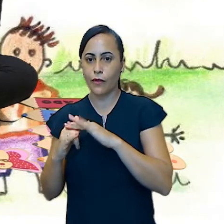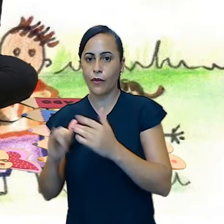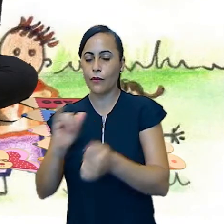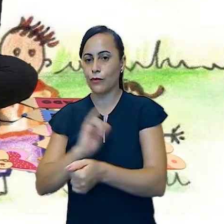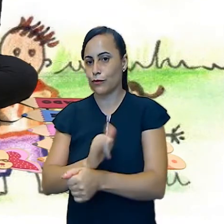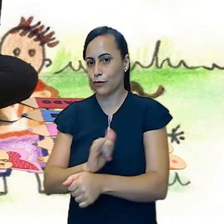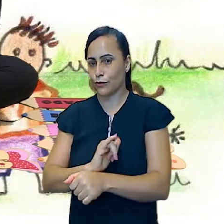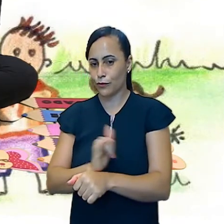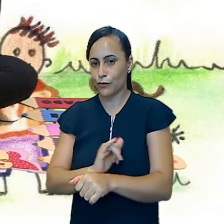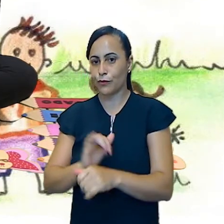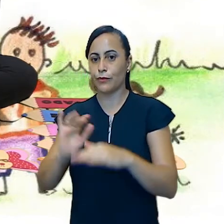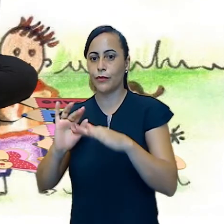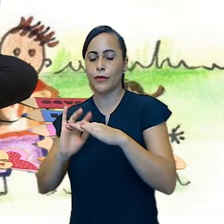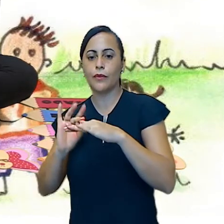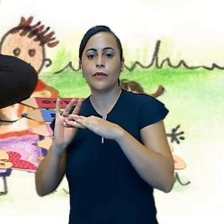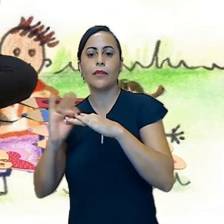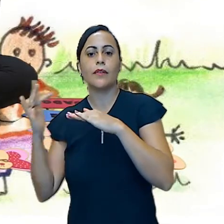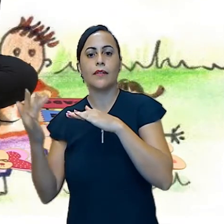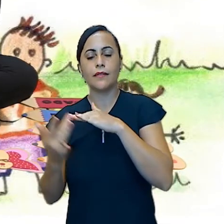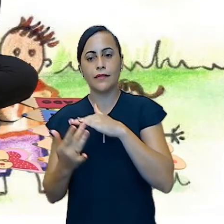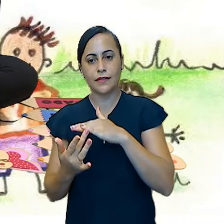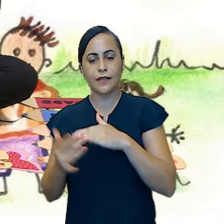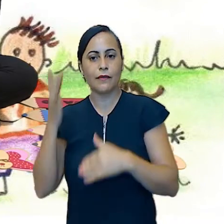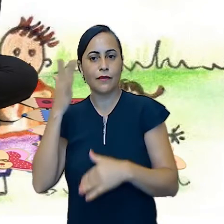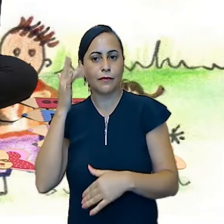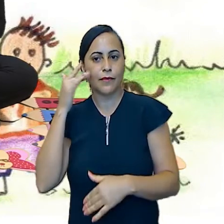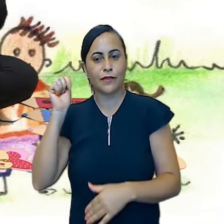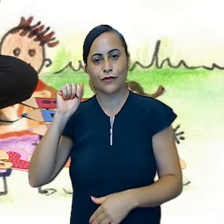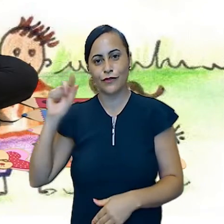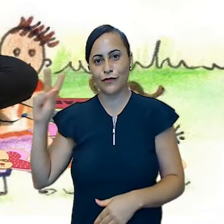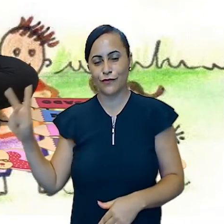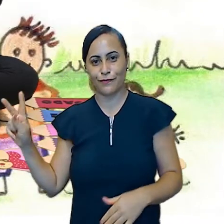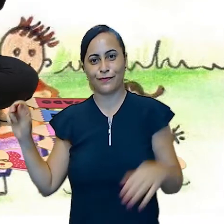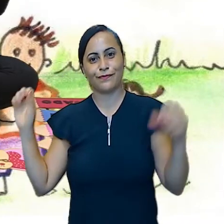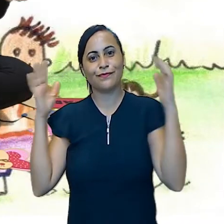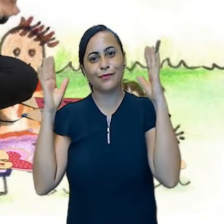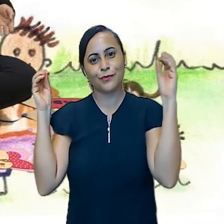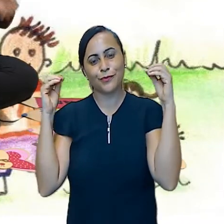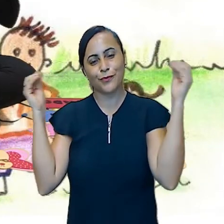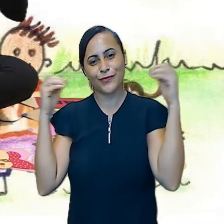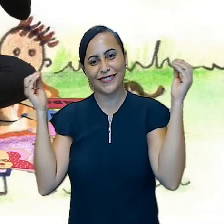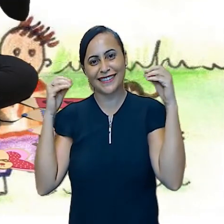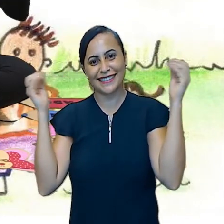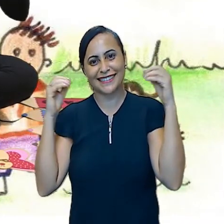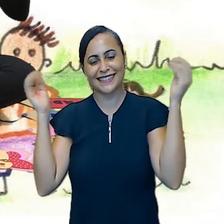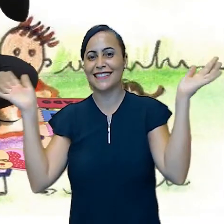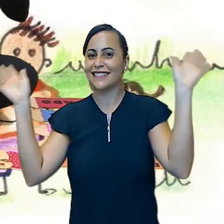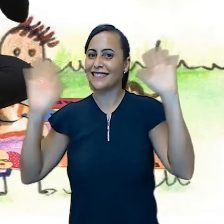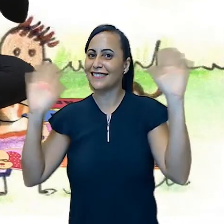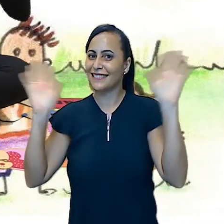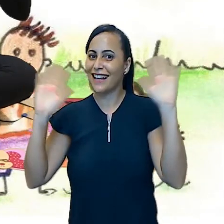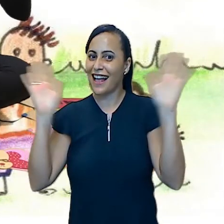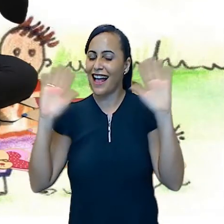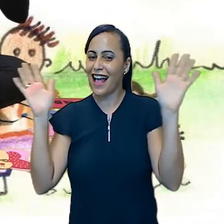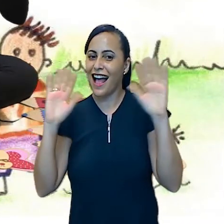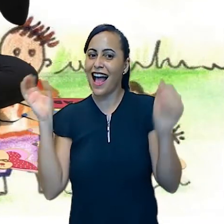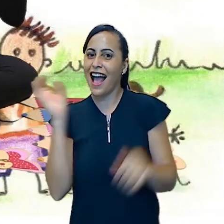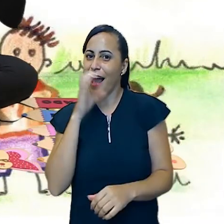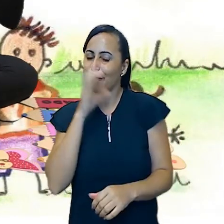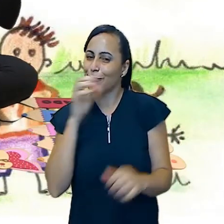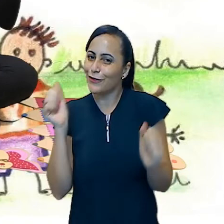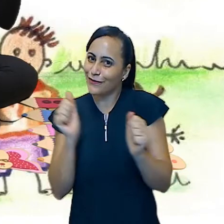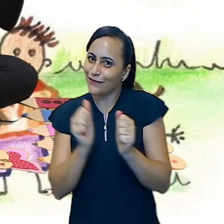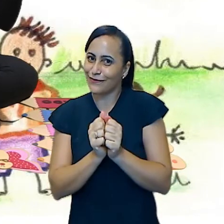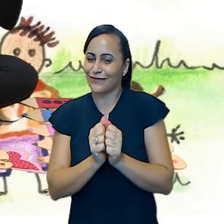acesse nossas redes sociais SMED GV. Beijos! Até mais! Em breve estaremos